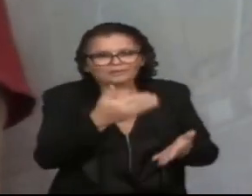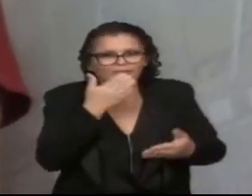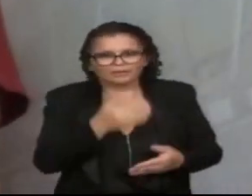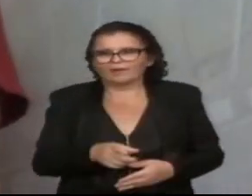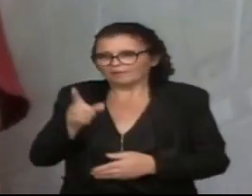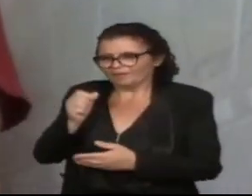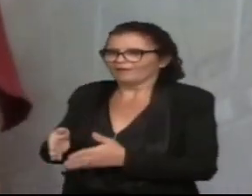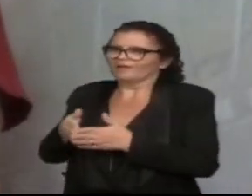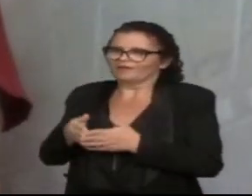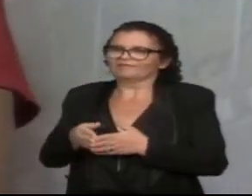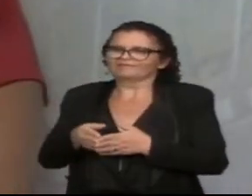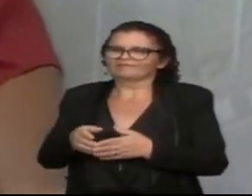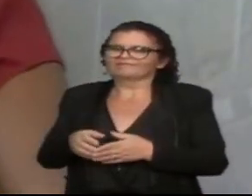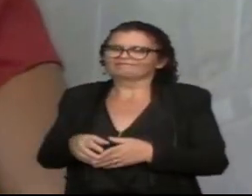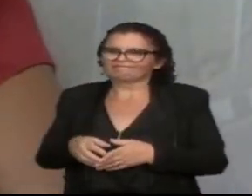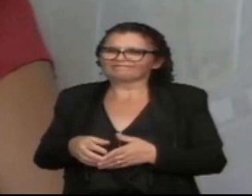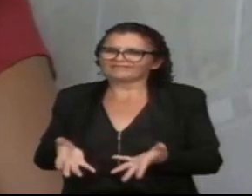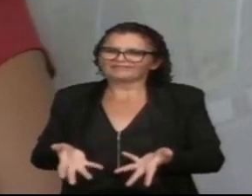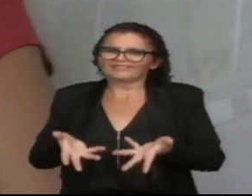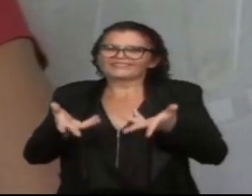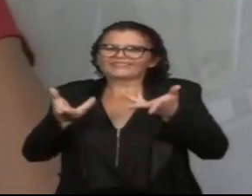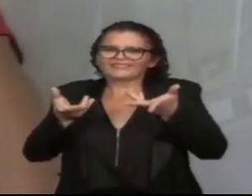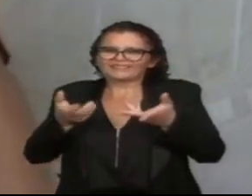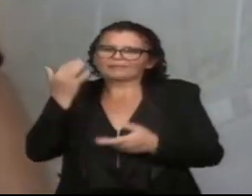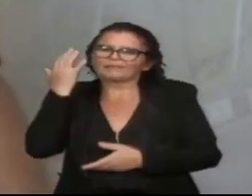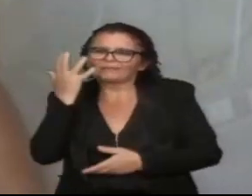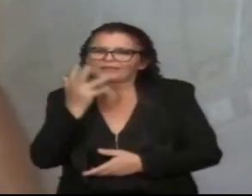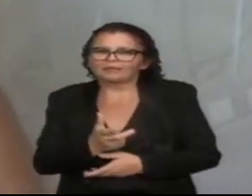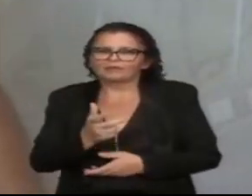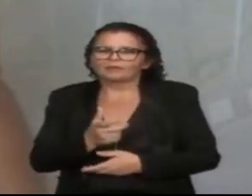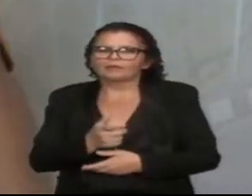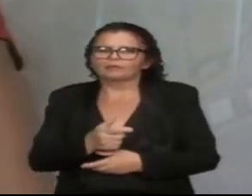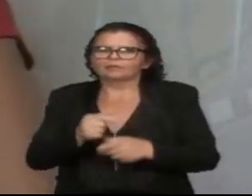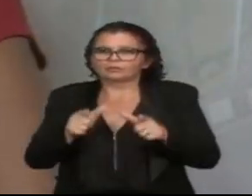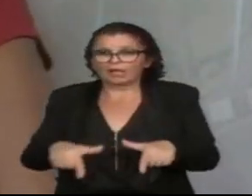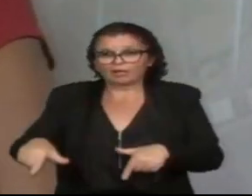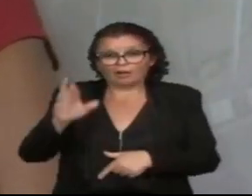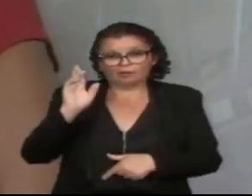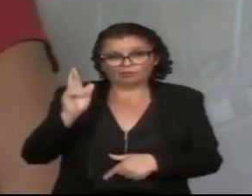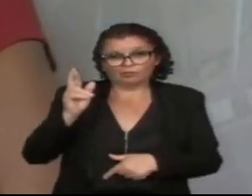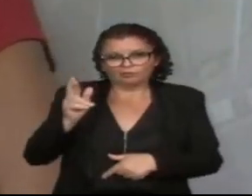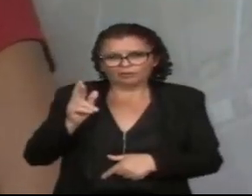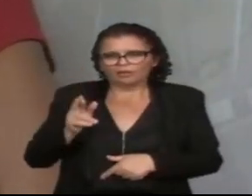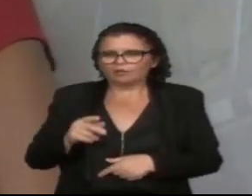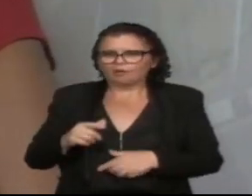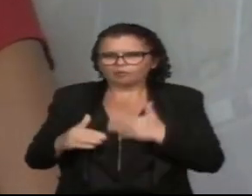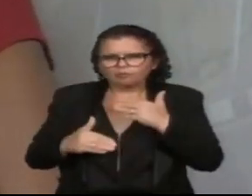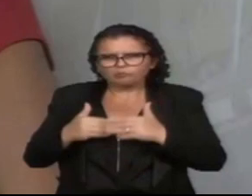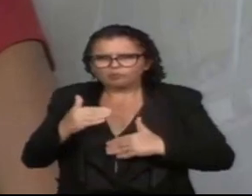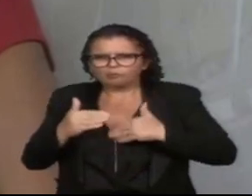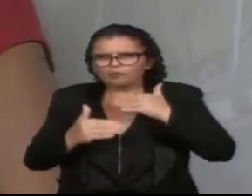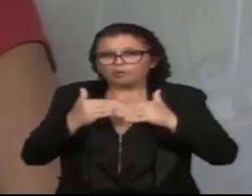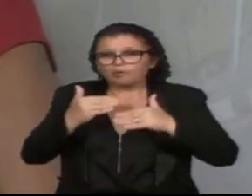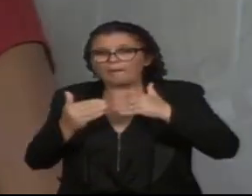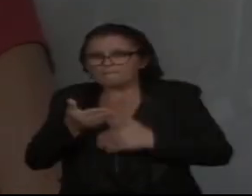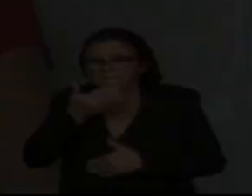eu dava então você vê né que coisa linda ver um menino do Lago Azul né Jardim rosidale chegar o